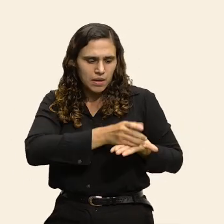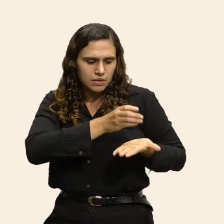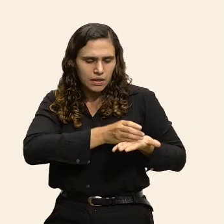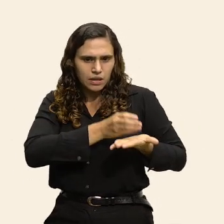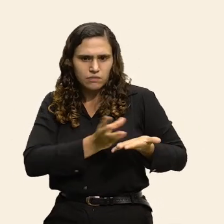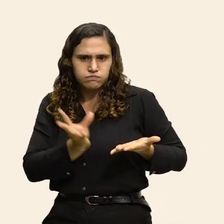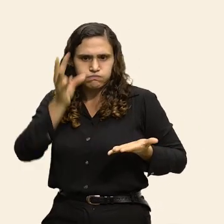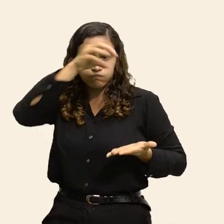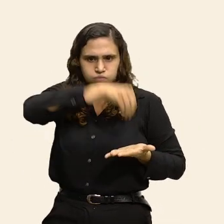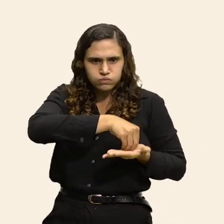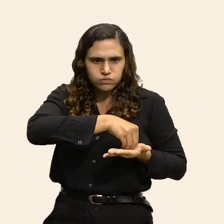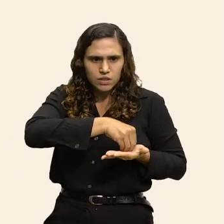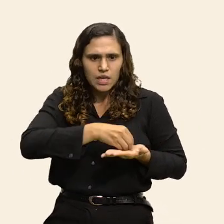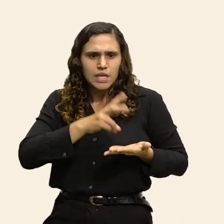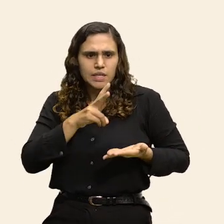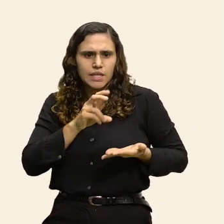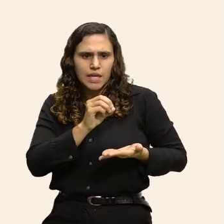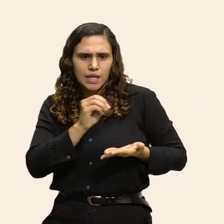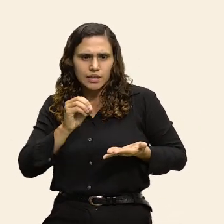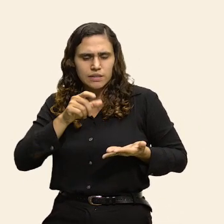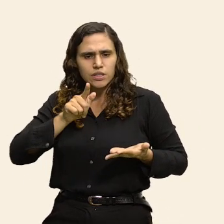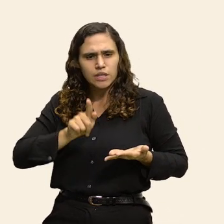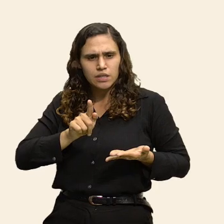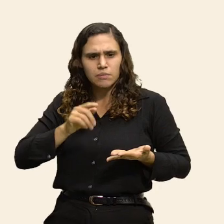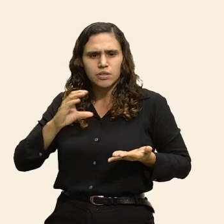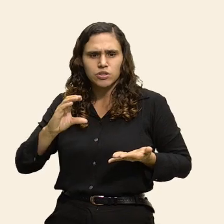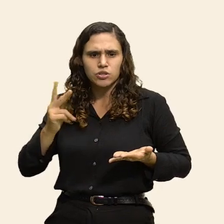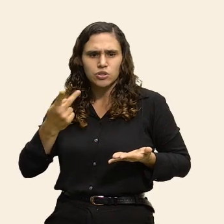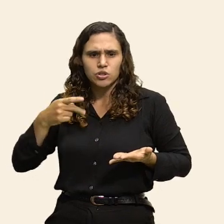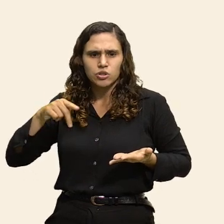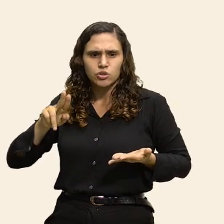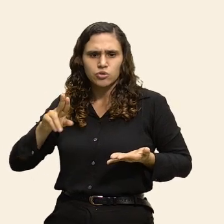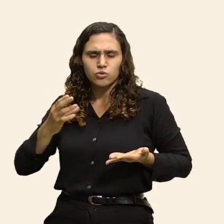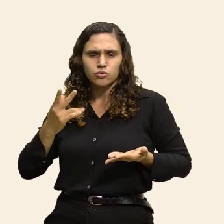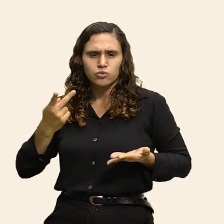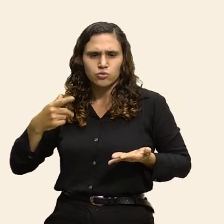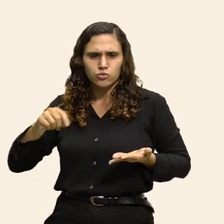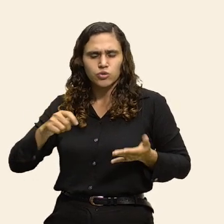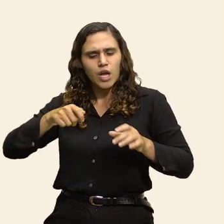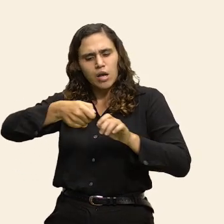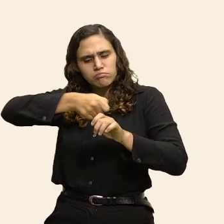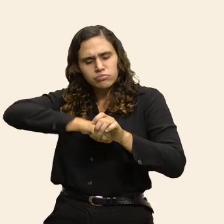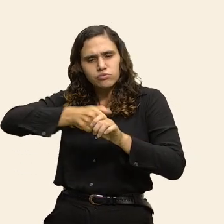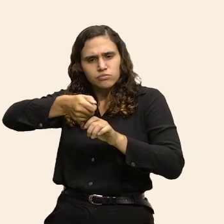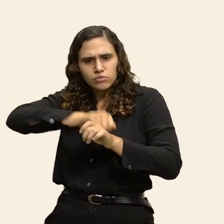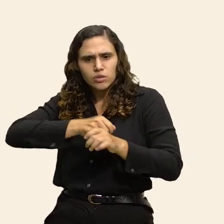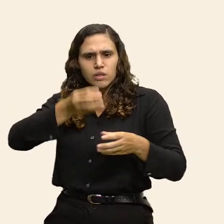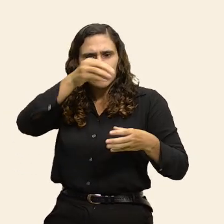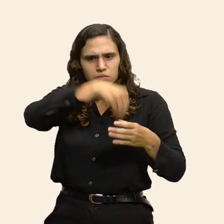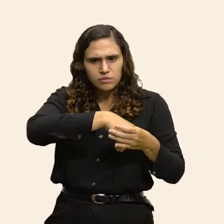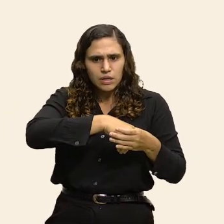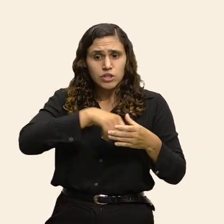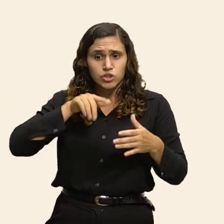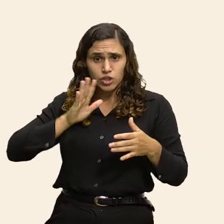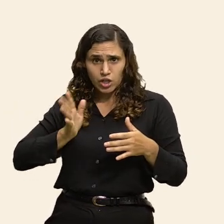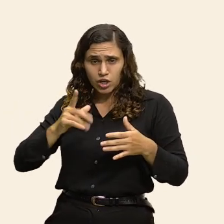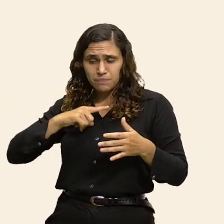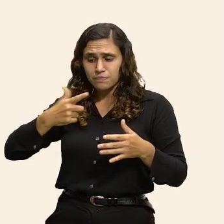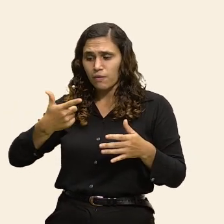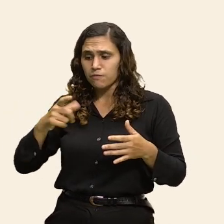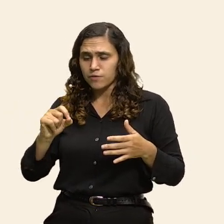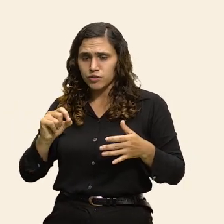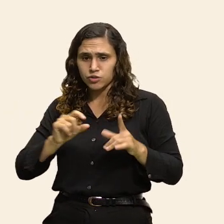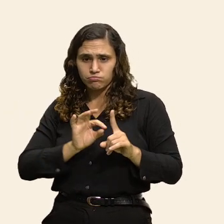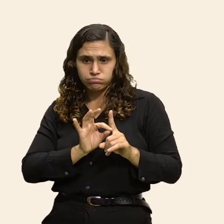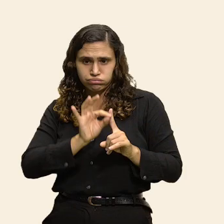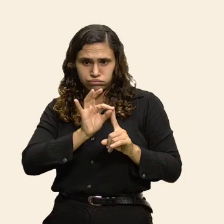chuchu descascado que já se encontrava a 20 graus Celsius. Admitindo que o calor específico do chuchu seja igual